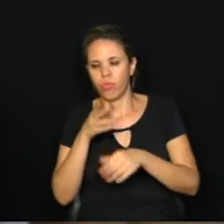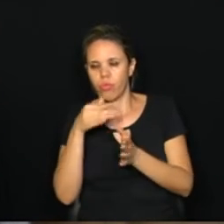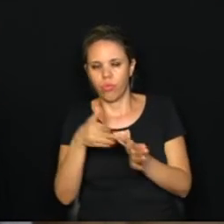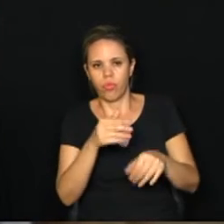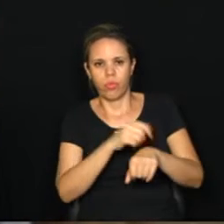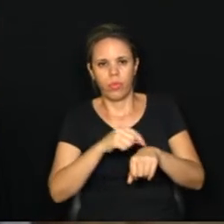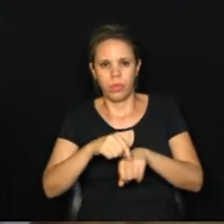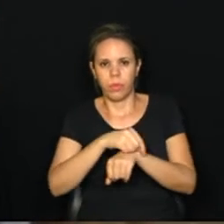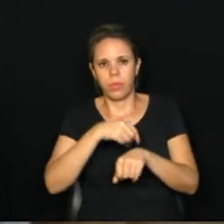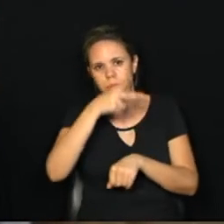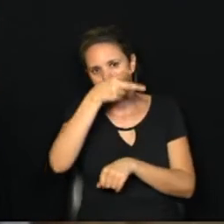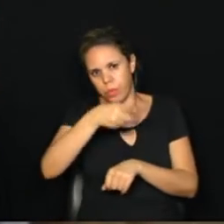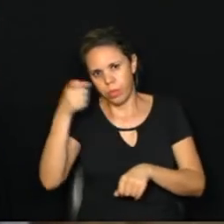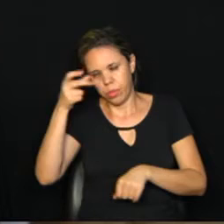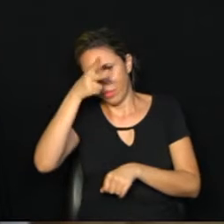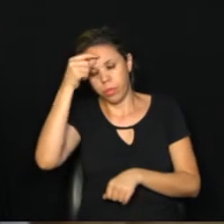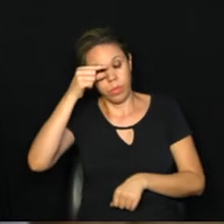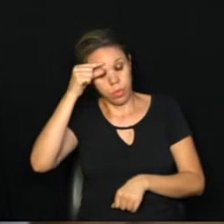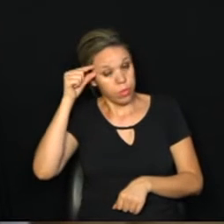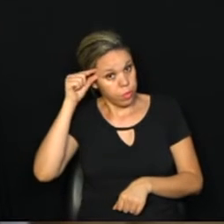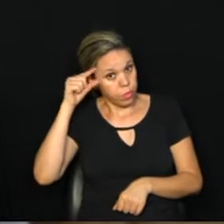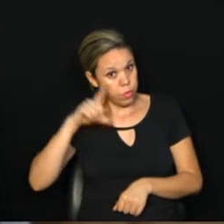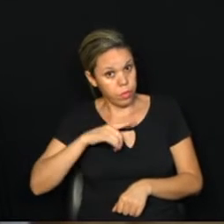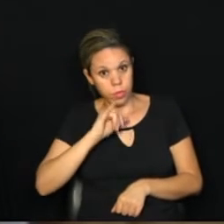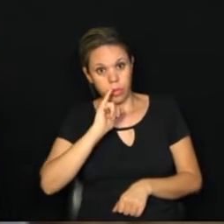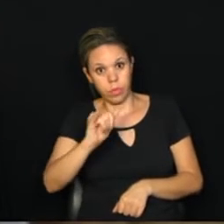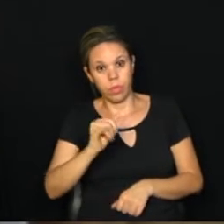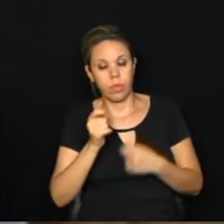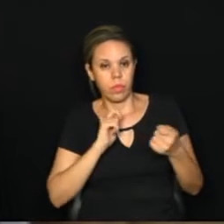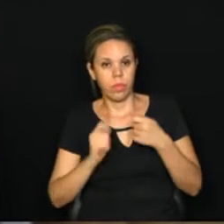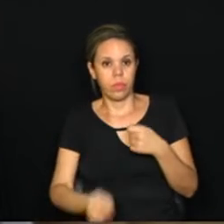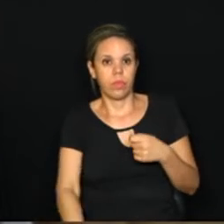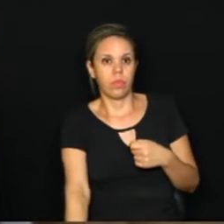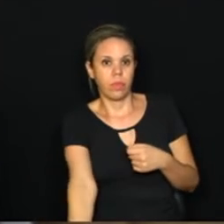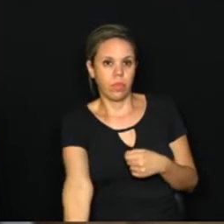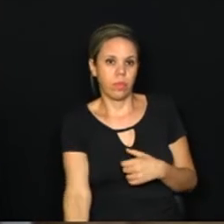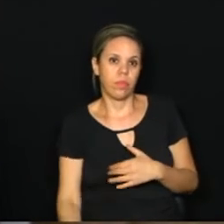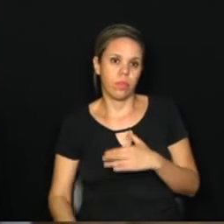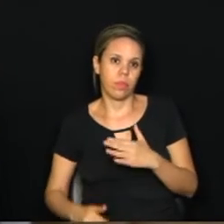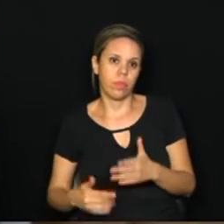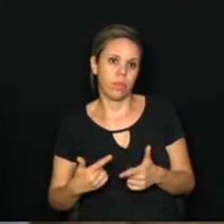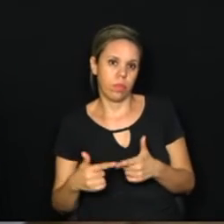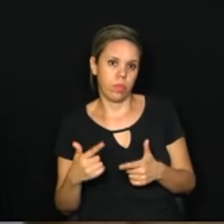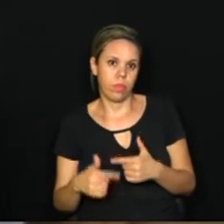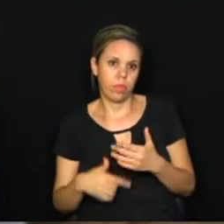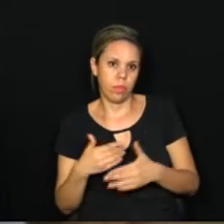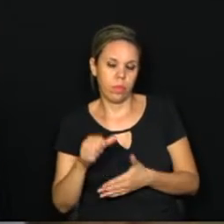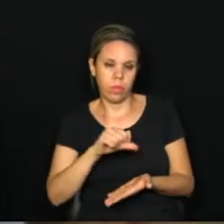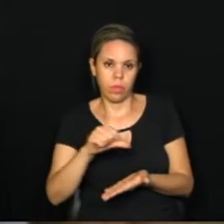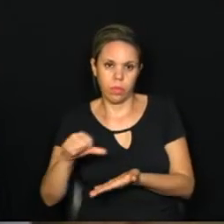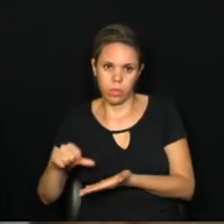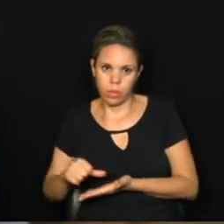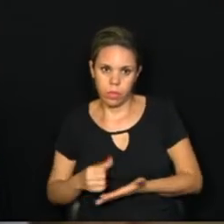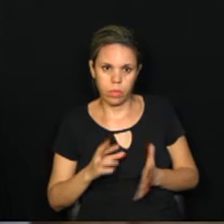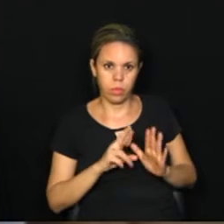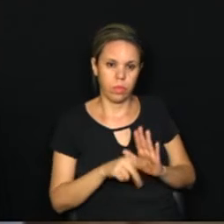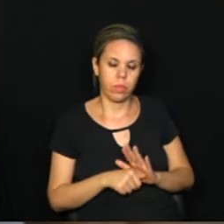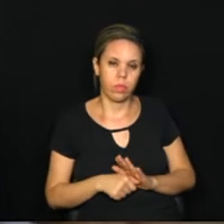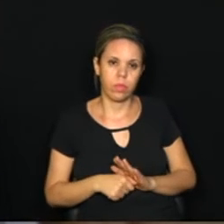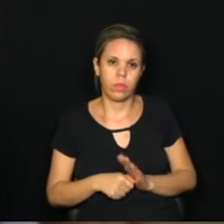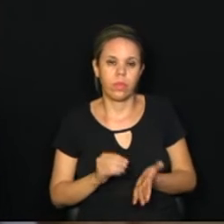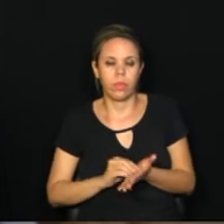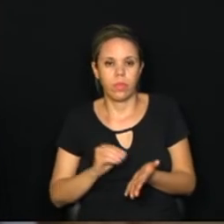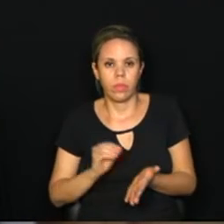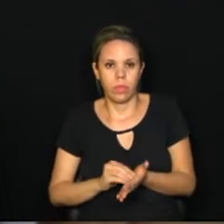o ex-prefeito Jonas Donizete tenha dito numa entrevista que era pasto degradado, é uma região com vários fragmentos,